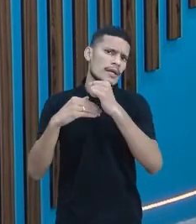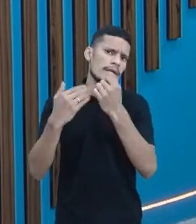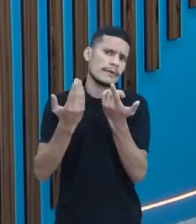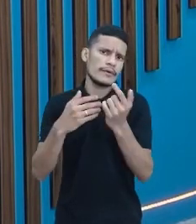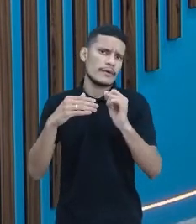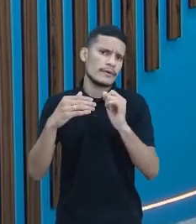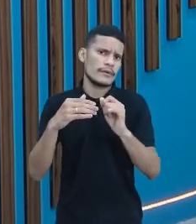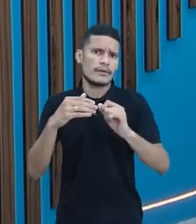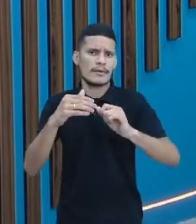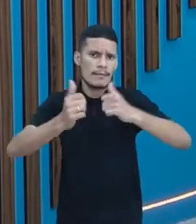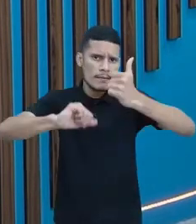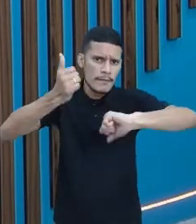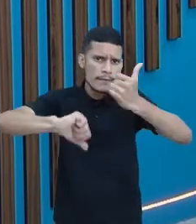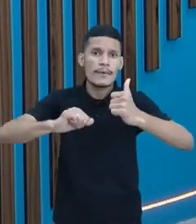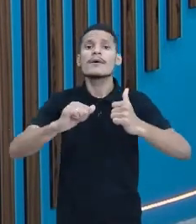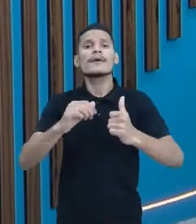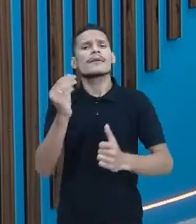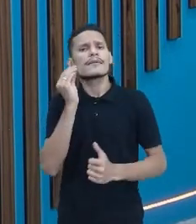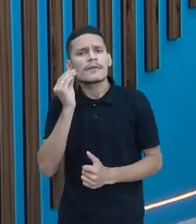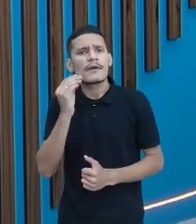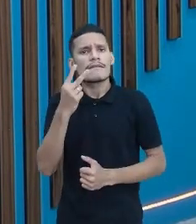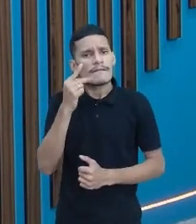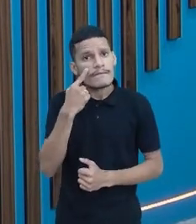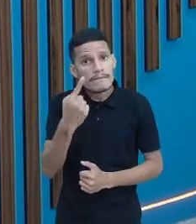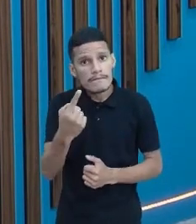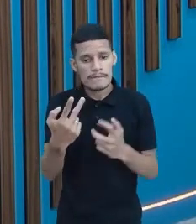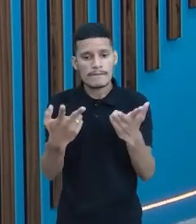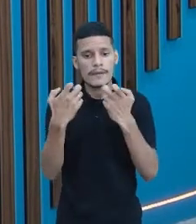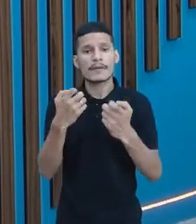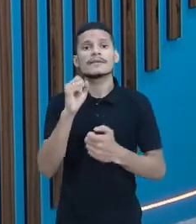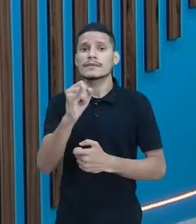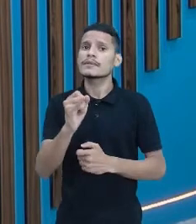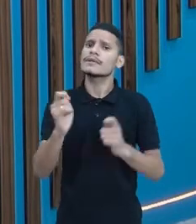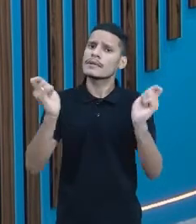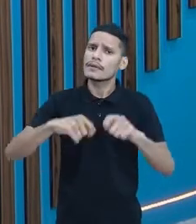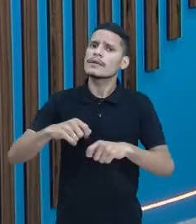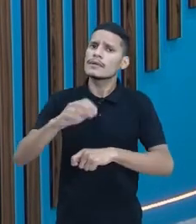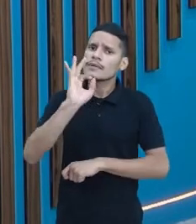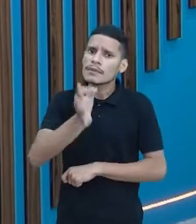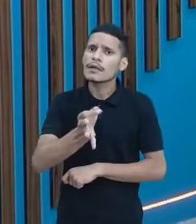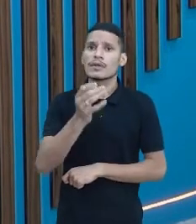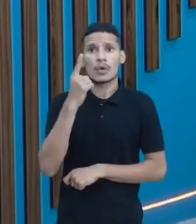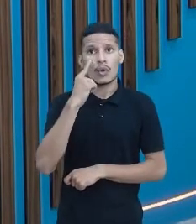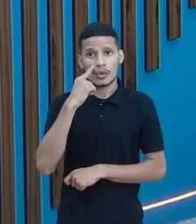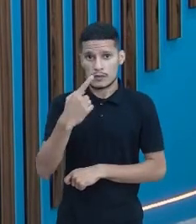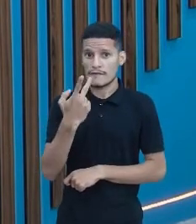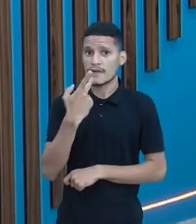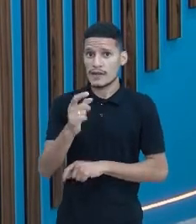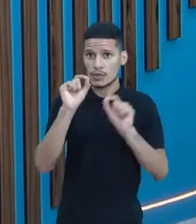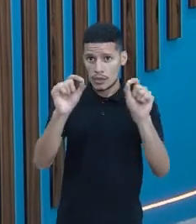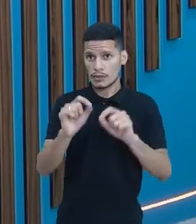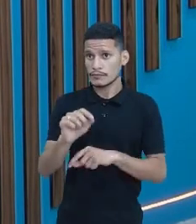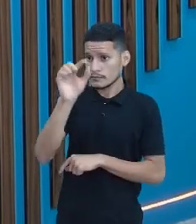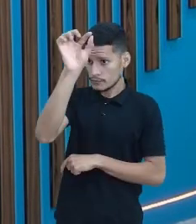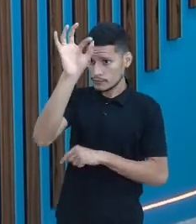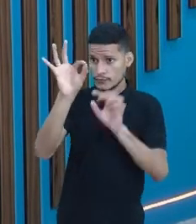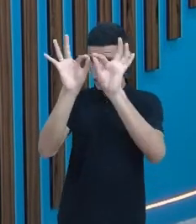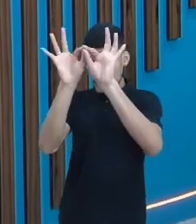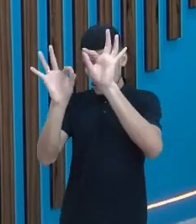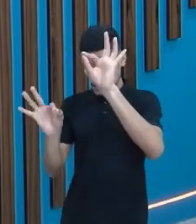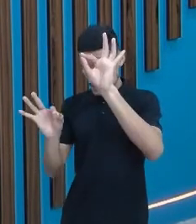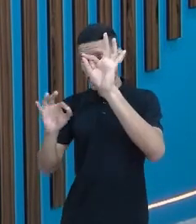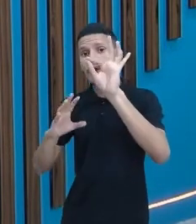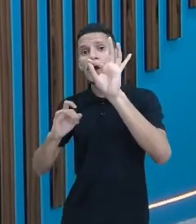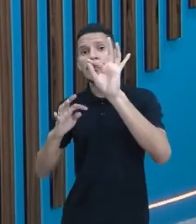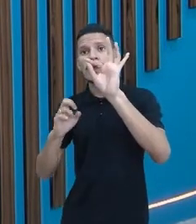relações que nós estabelecemos, elas funcionam. Então, o que é que a gente disse anteriormente? Que a altura, o cateto ao quadrado